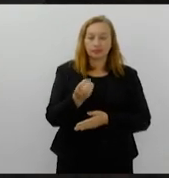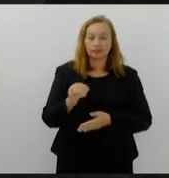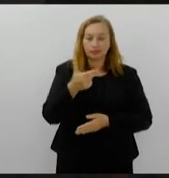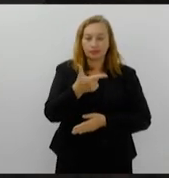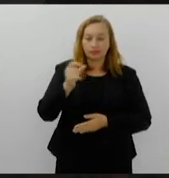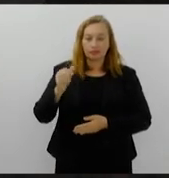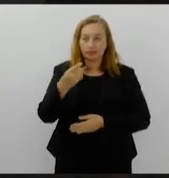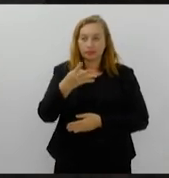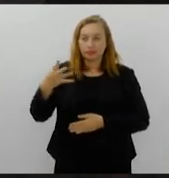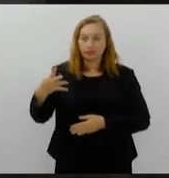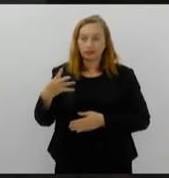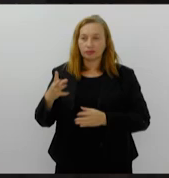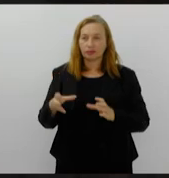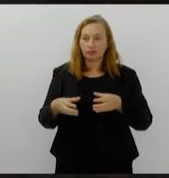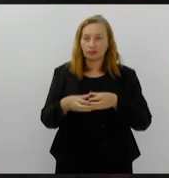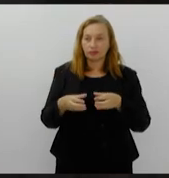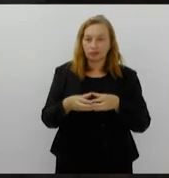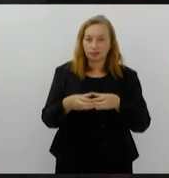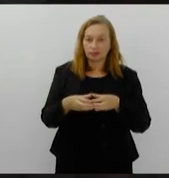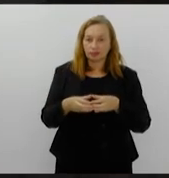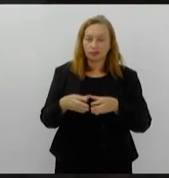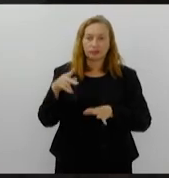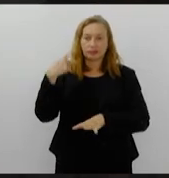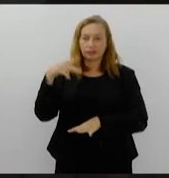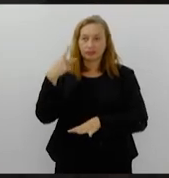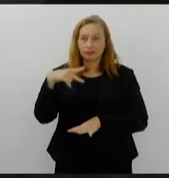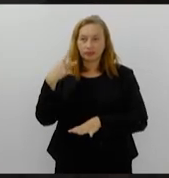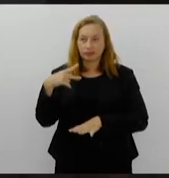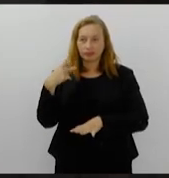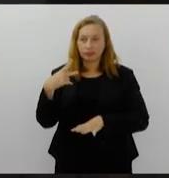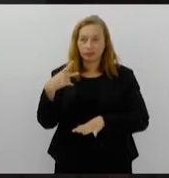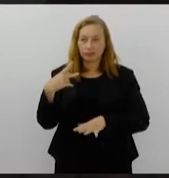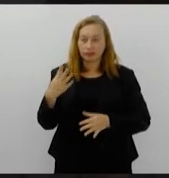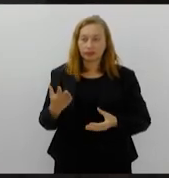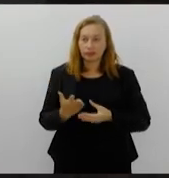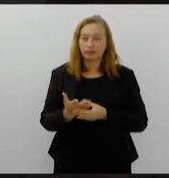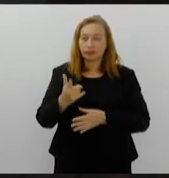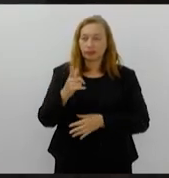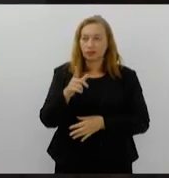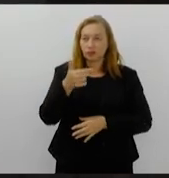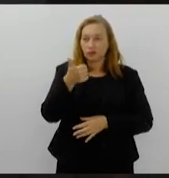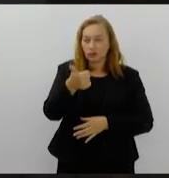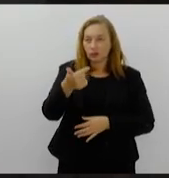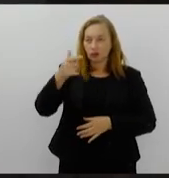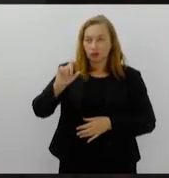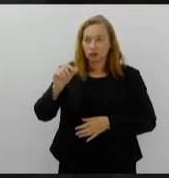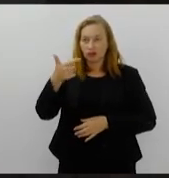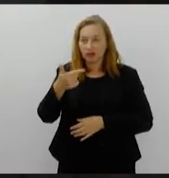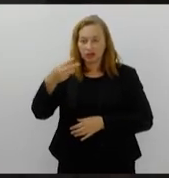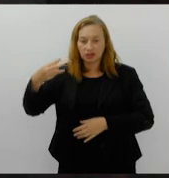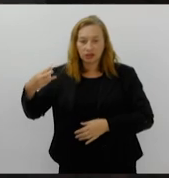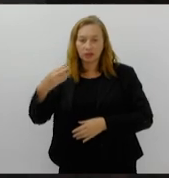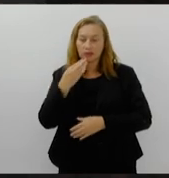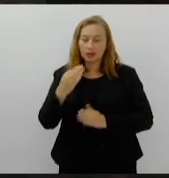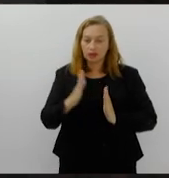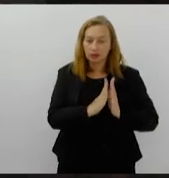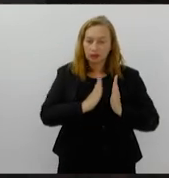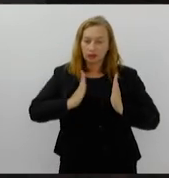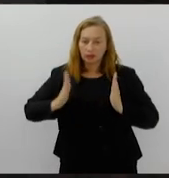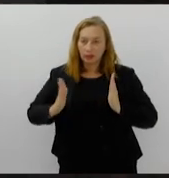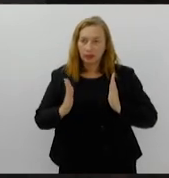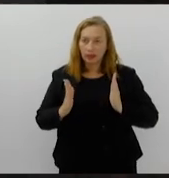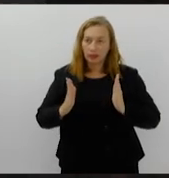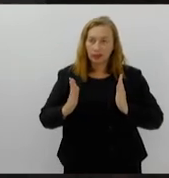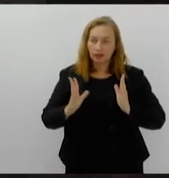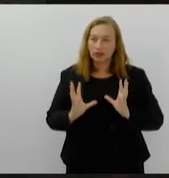Comissão Parlamentar de Inquérito, Resolução número 10, 2023, que solicita a prorrogação do prazo de funcionamento